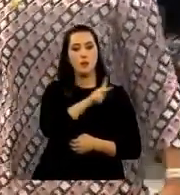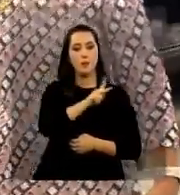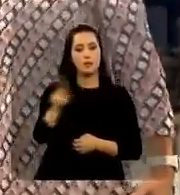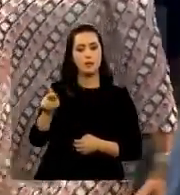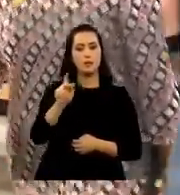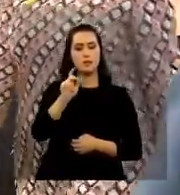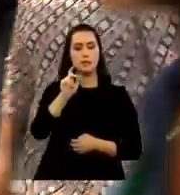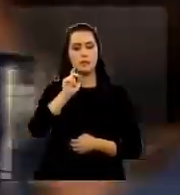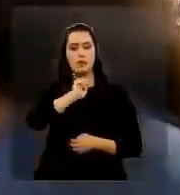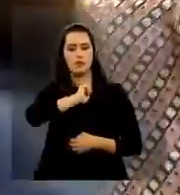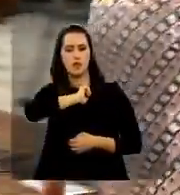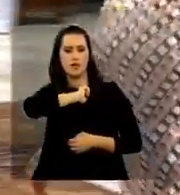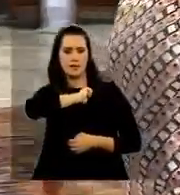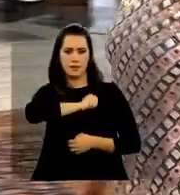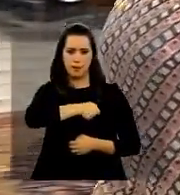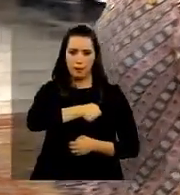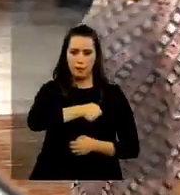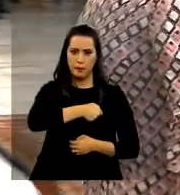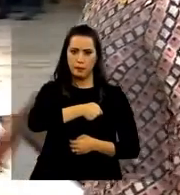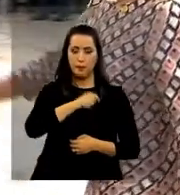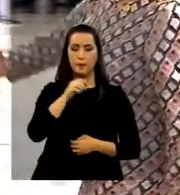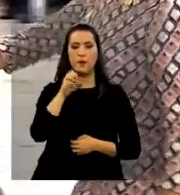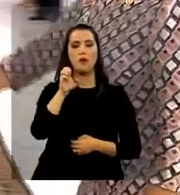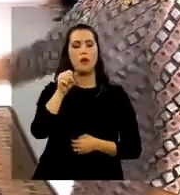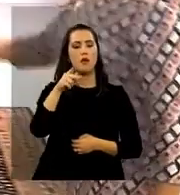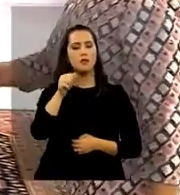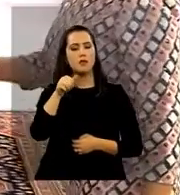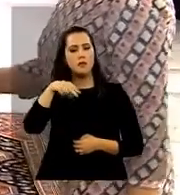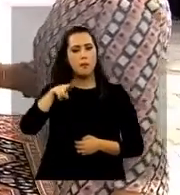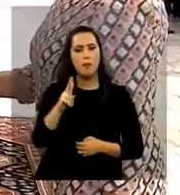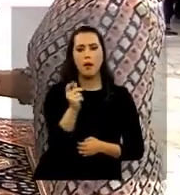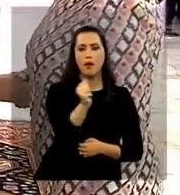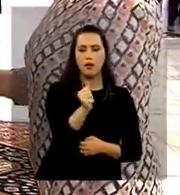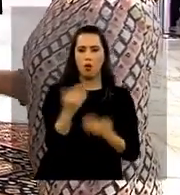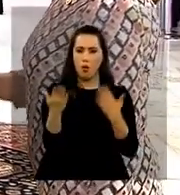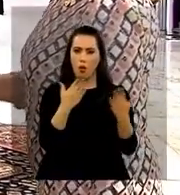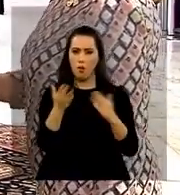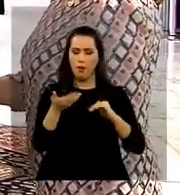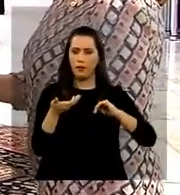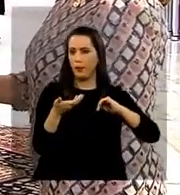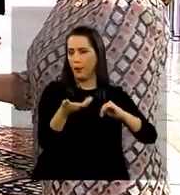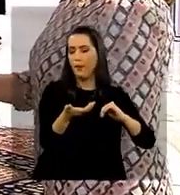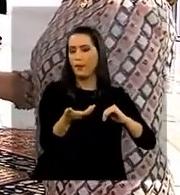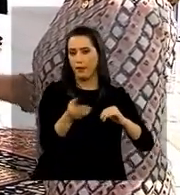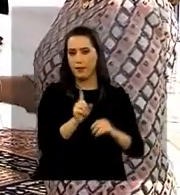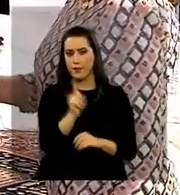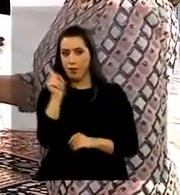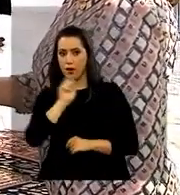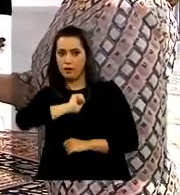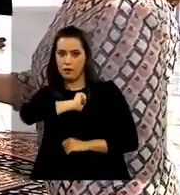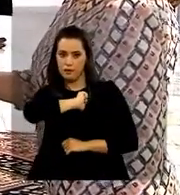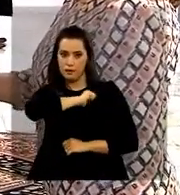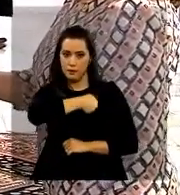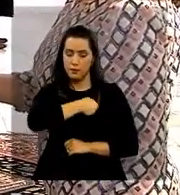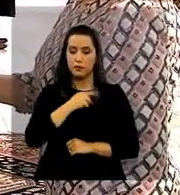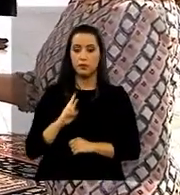Espanha. As Cortes Gerais do Reino da Espanha equivalem ao Congresso Espanhol.